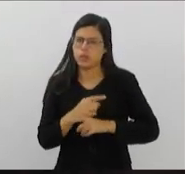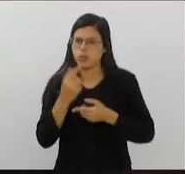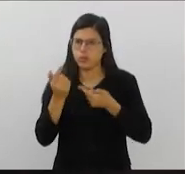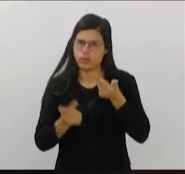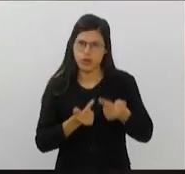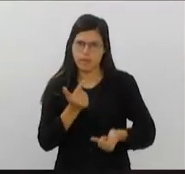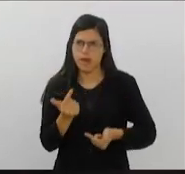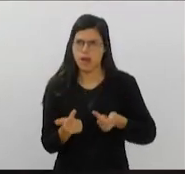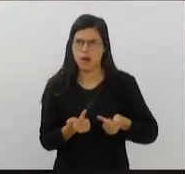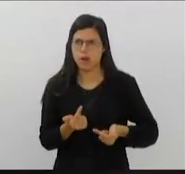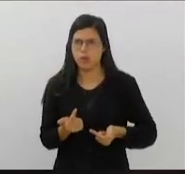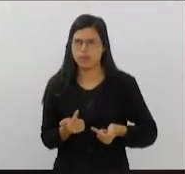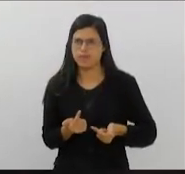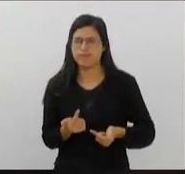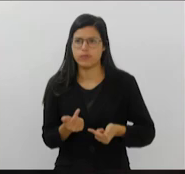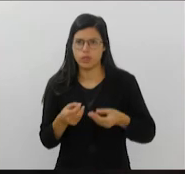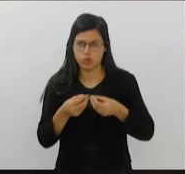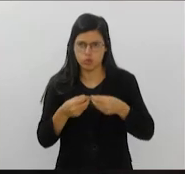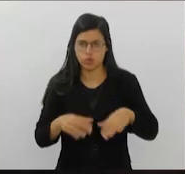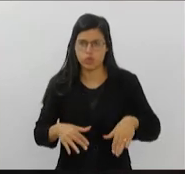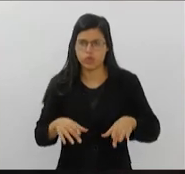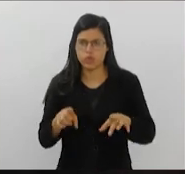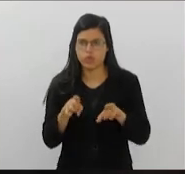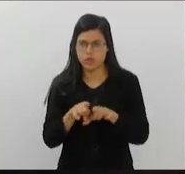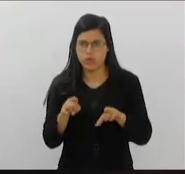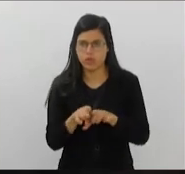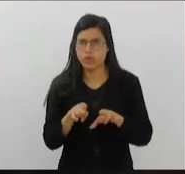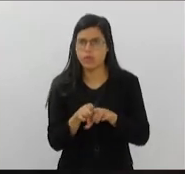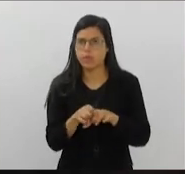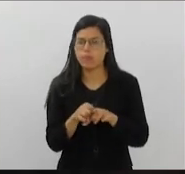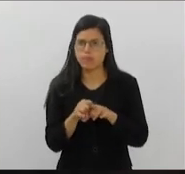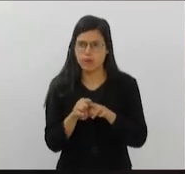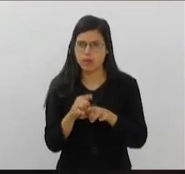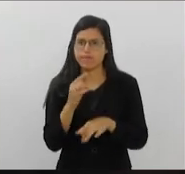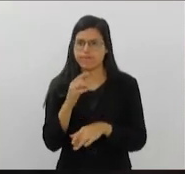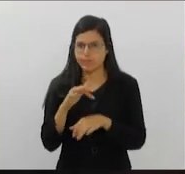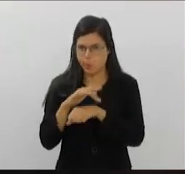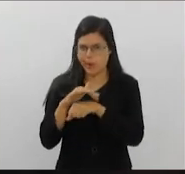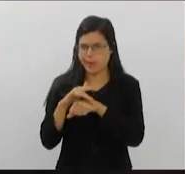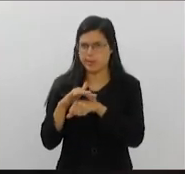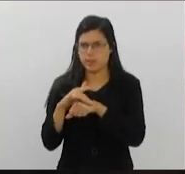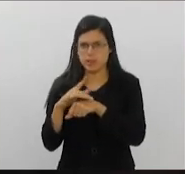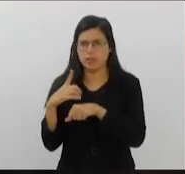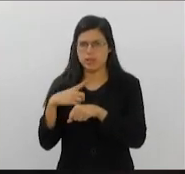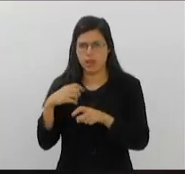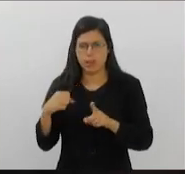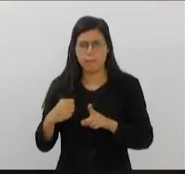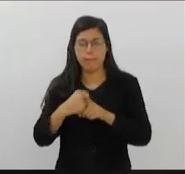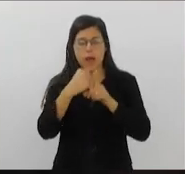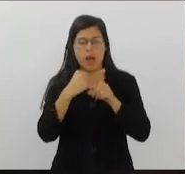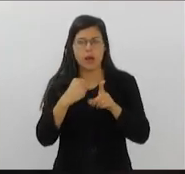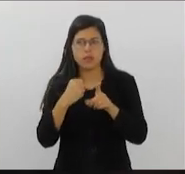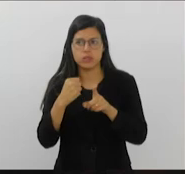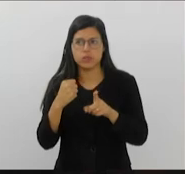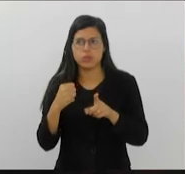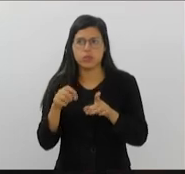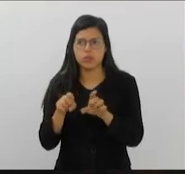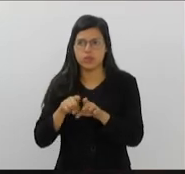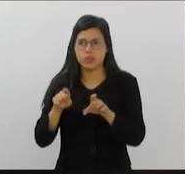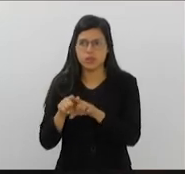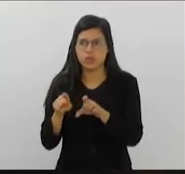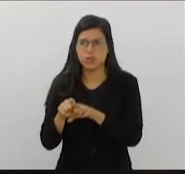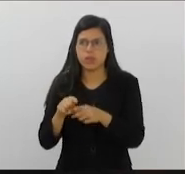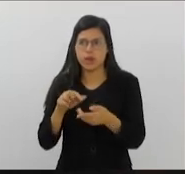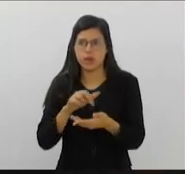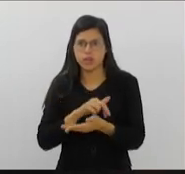enfim, e aumenta a questão da incidência de várias doenças. Então, a gente fala da saúde, a gente fala também da biodiversidade